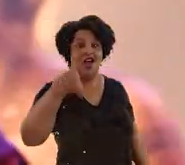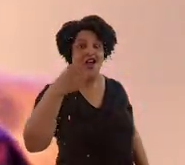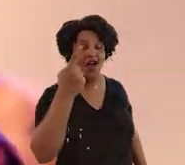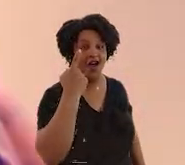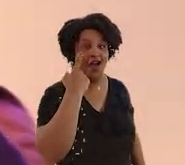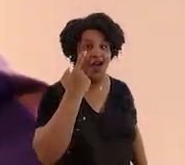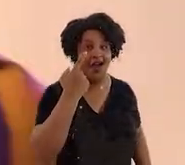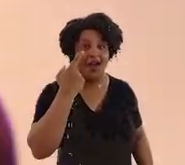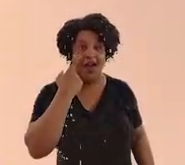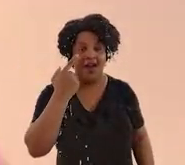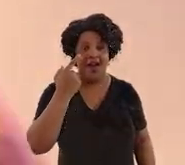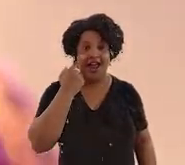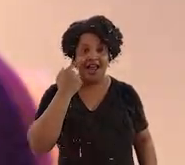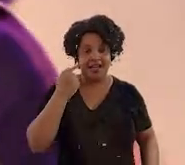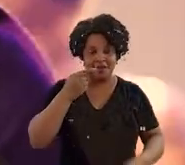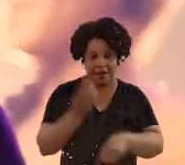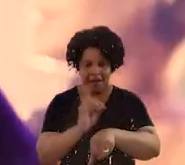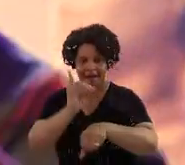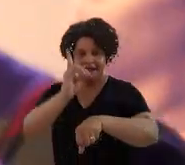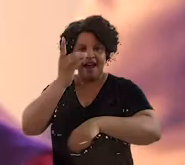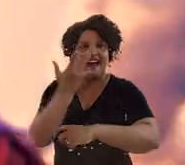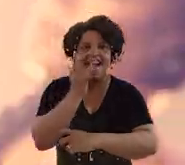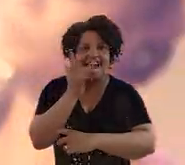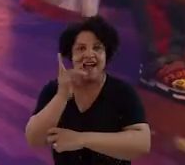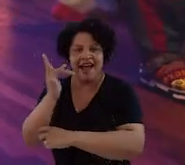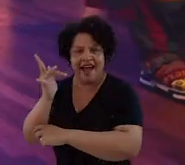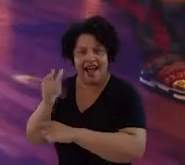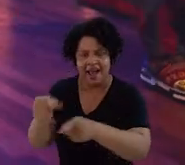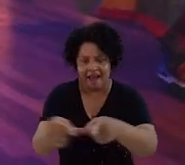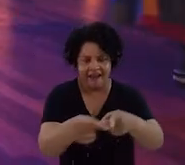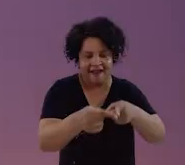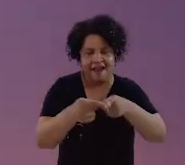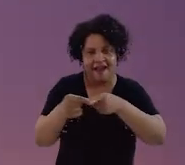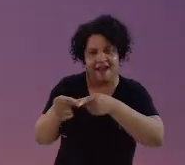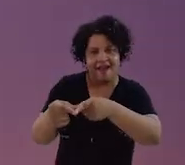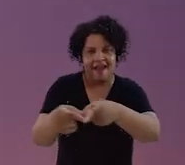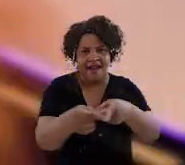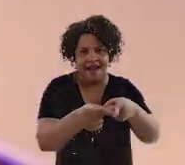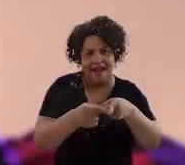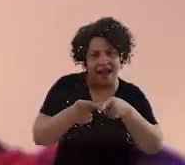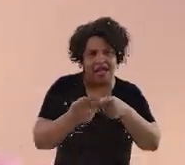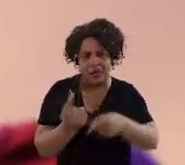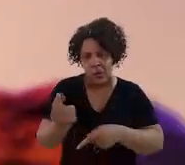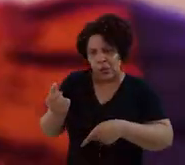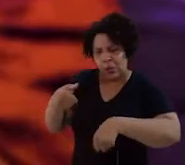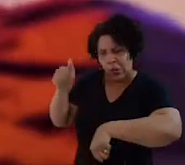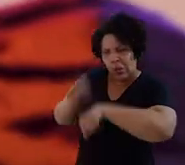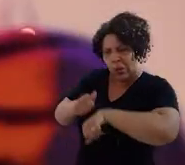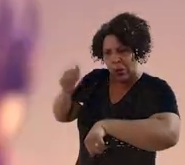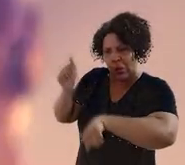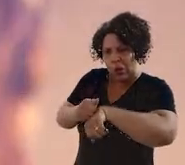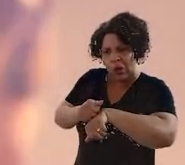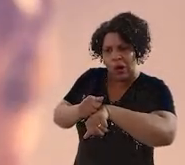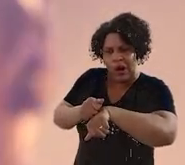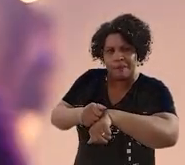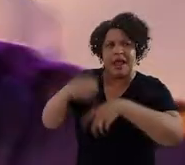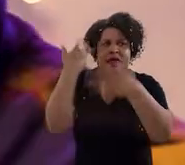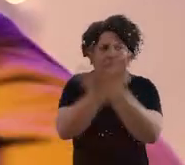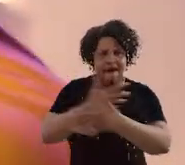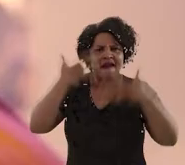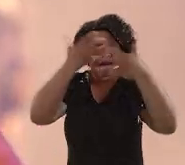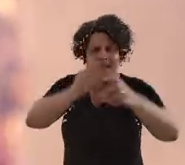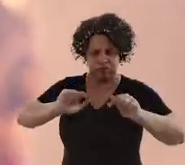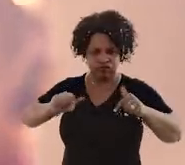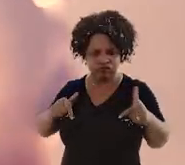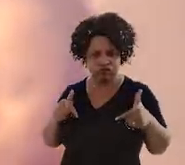Somos diamante da lama, batendo cabeça no lama, queimando números em gramas, soltando hit tipo granada.